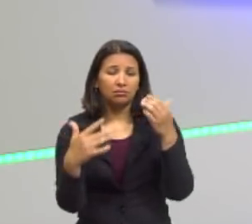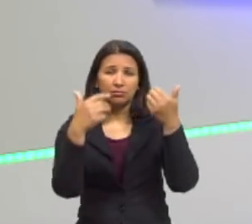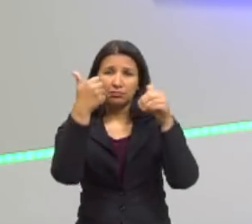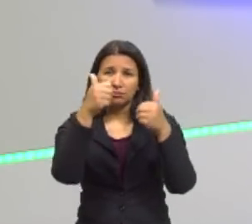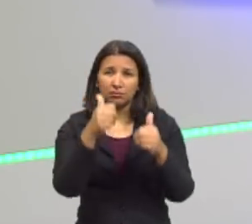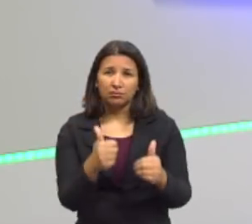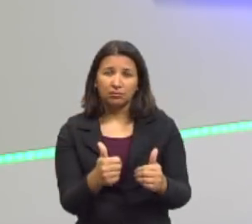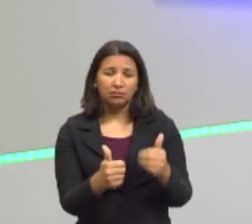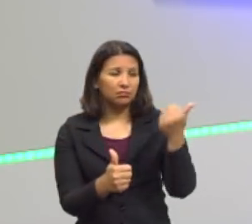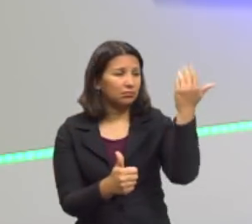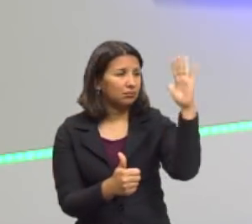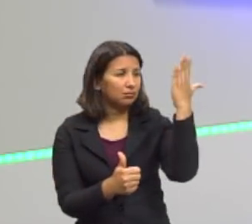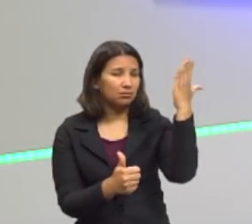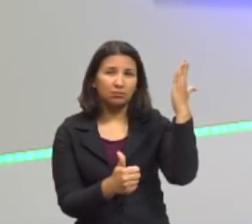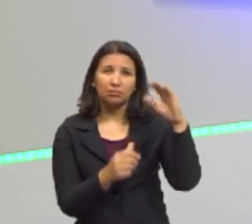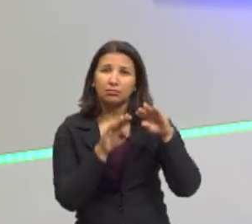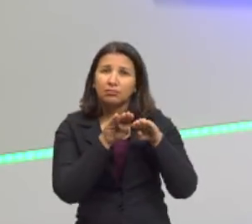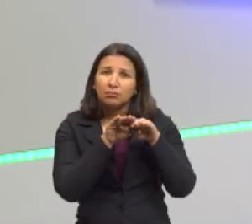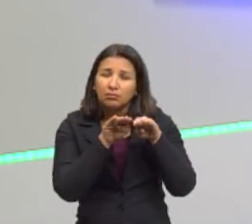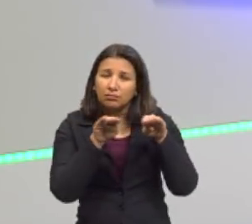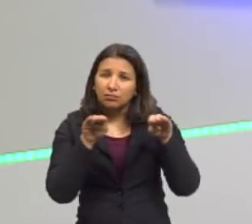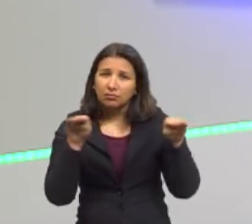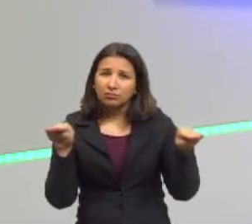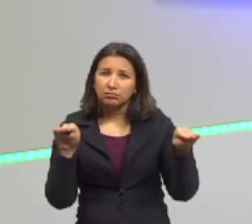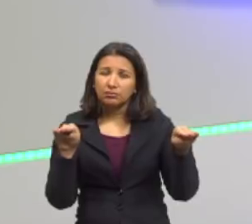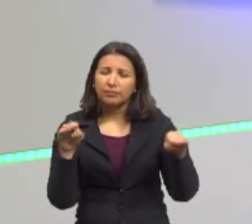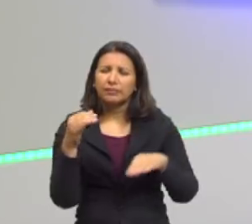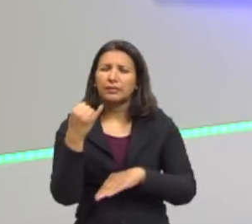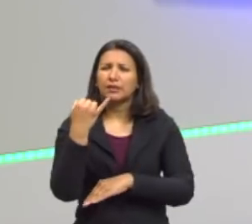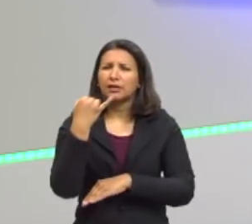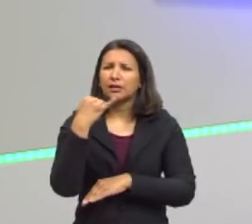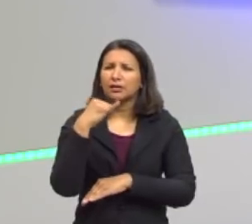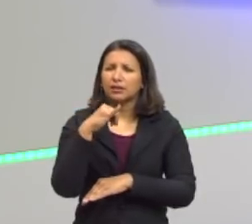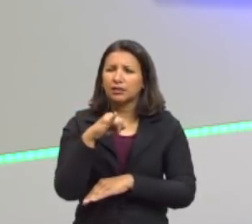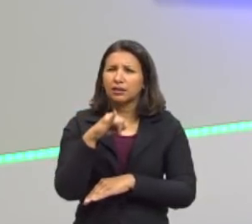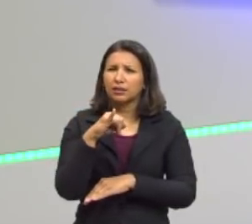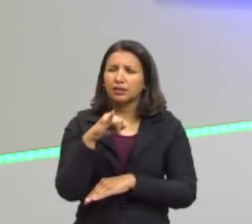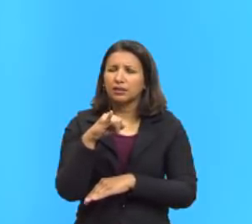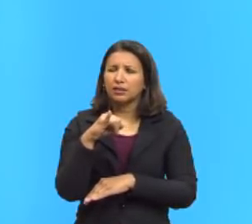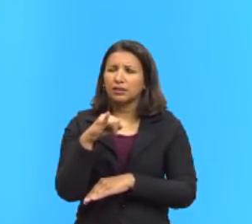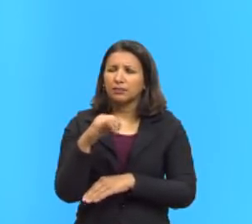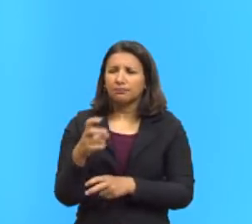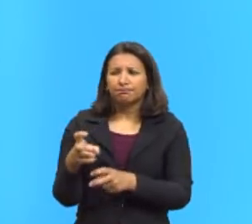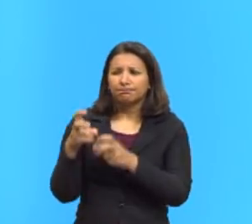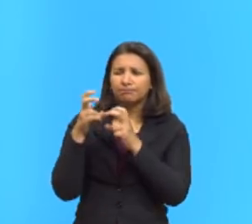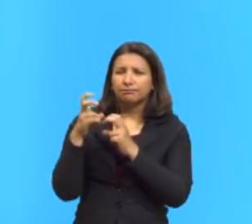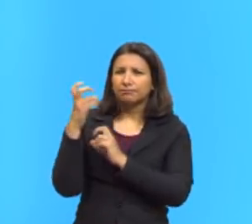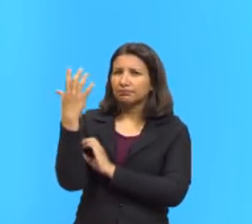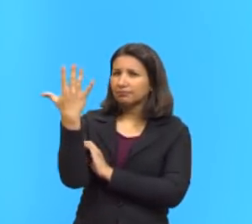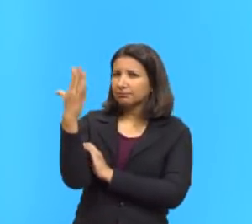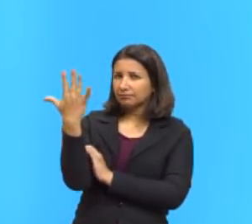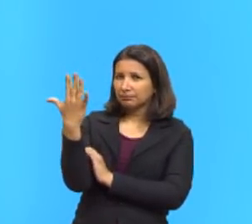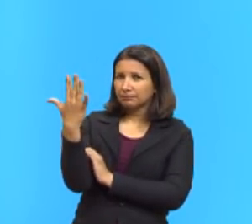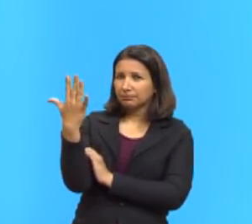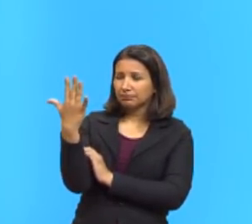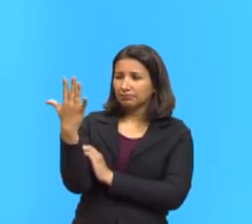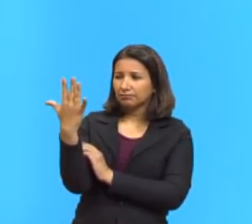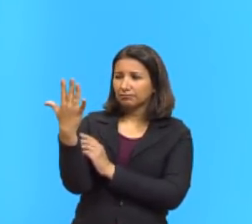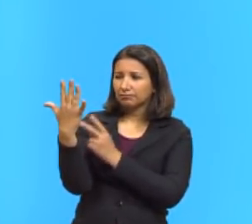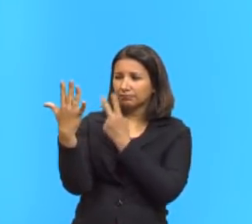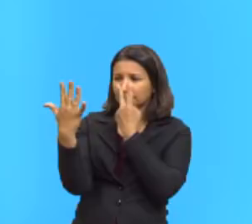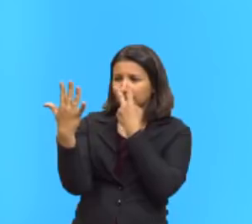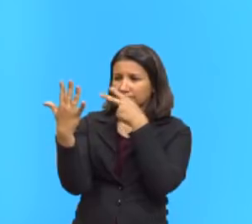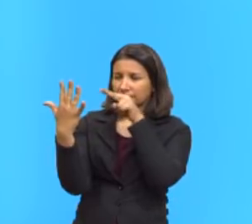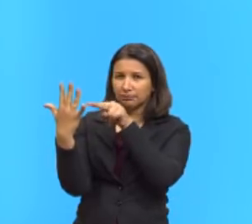espelho plano. Então, se você vê aqui, se você se vê no espelho, você está vendo a sua imagem e